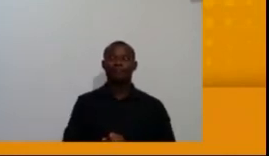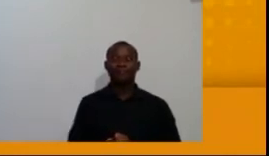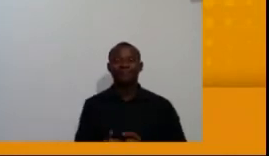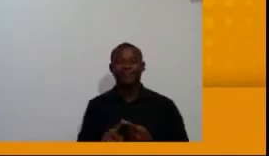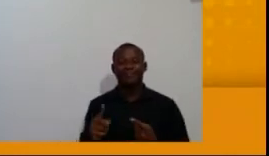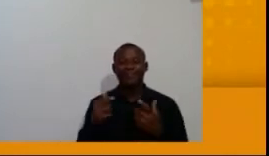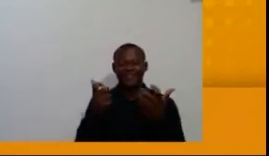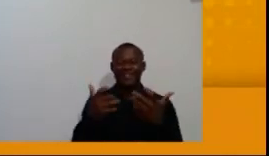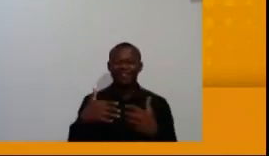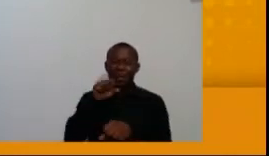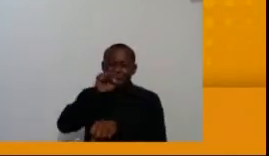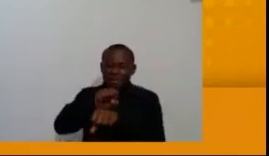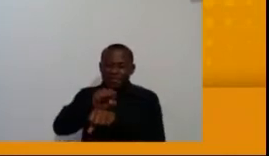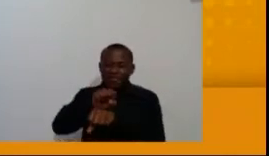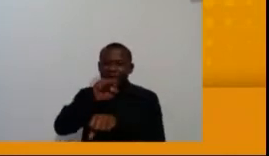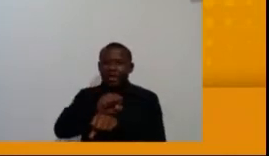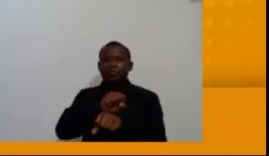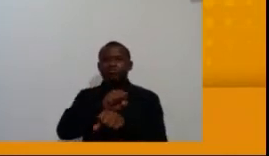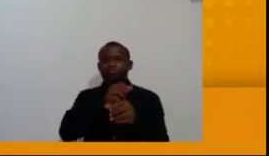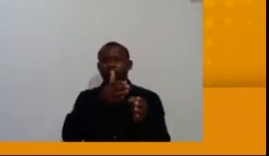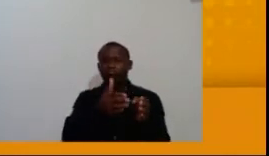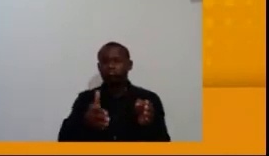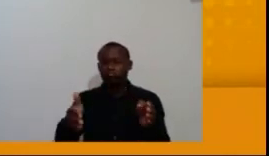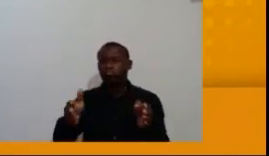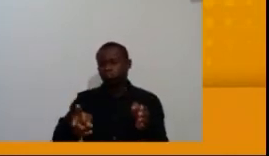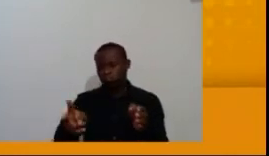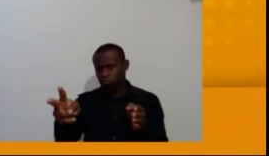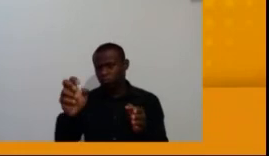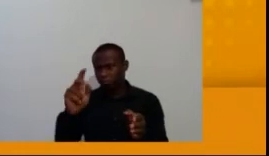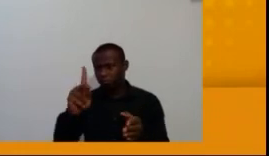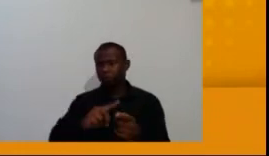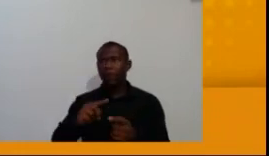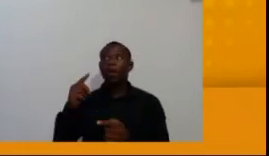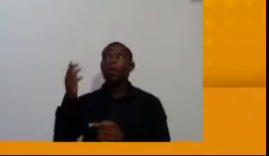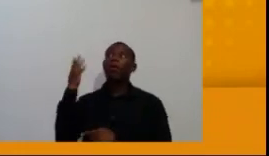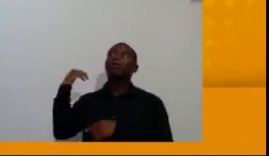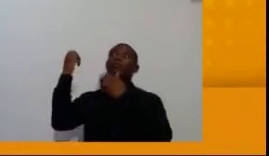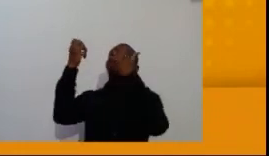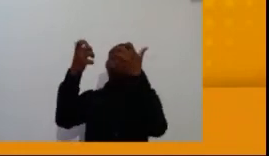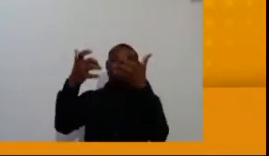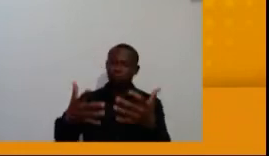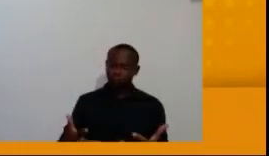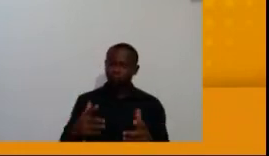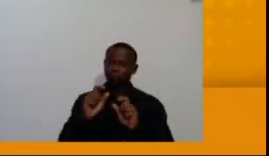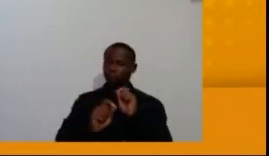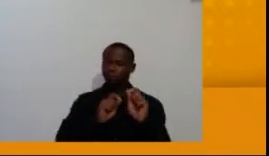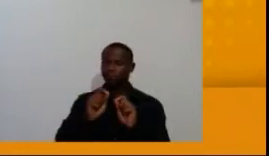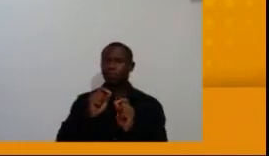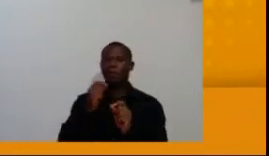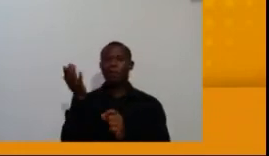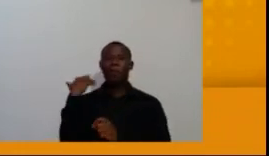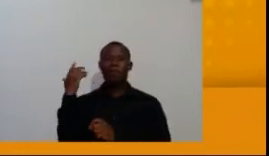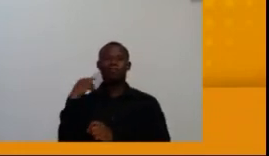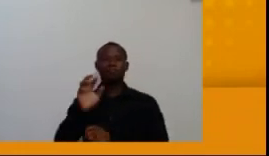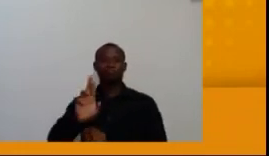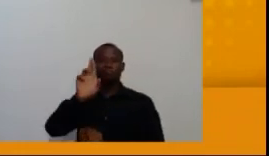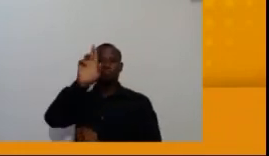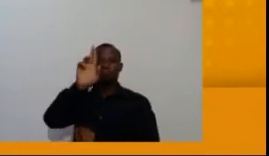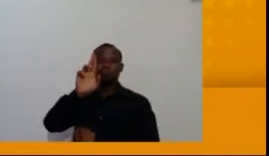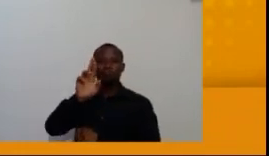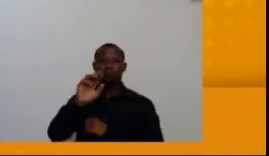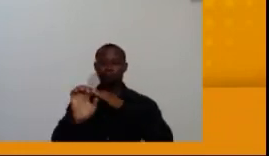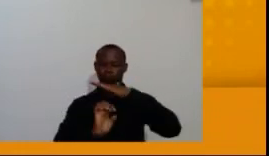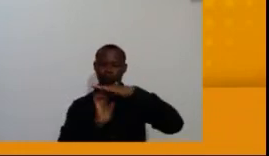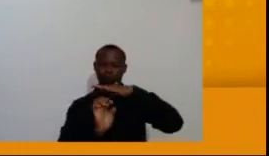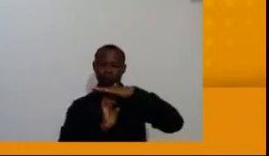paradinha, seguindo então, Bia, eu lançava essa questão em relação ao